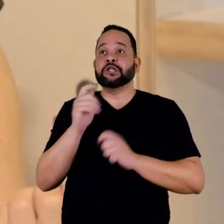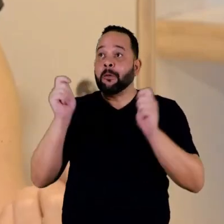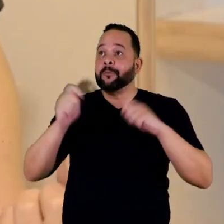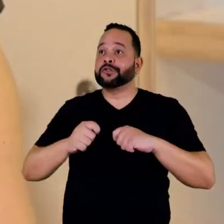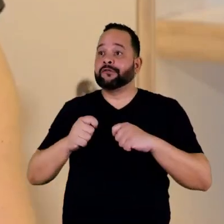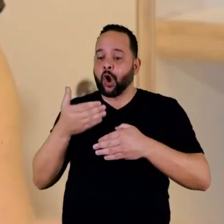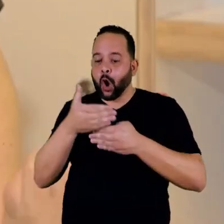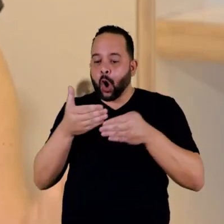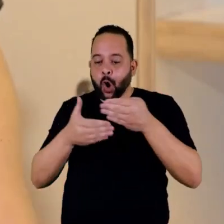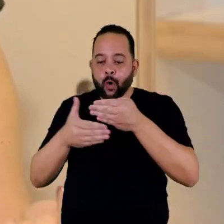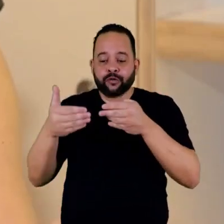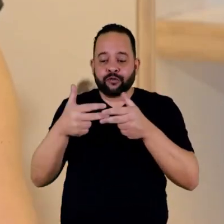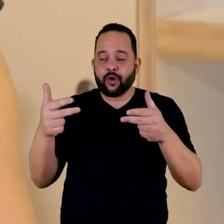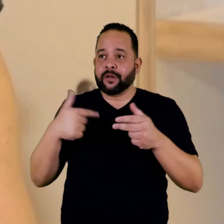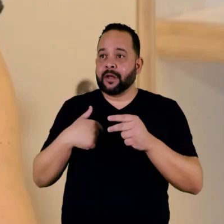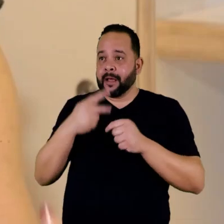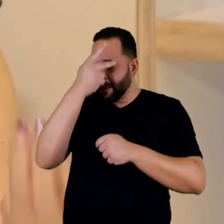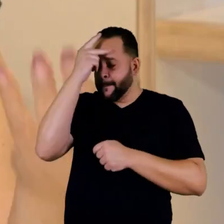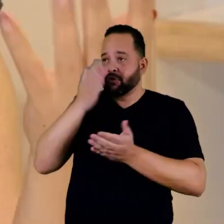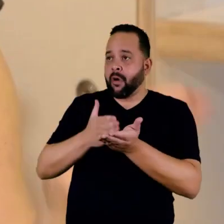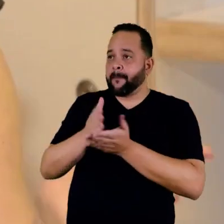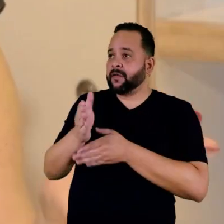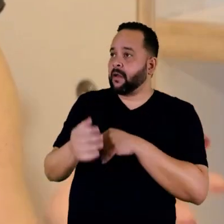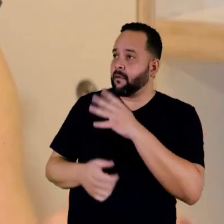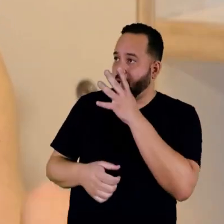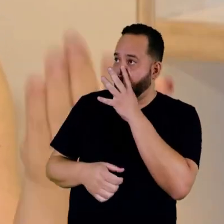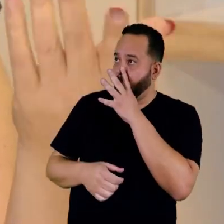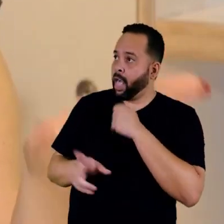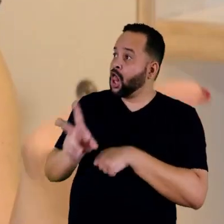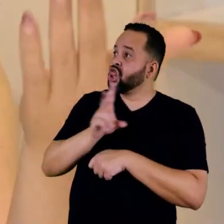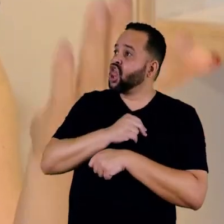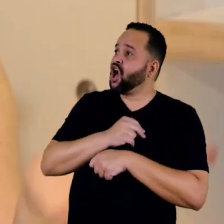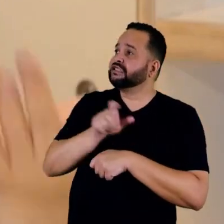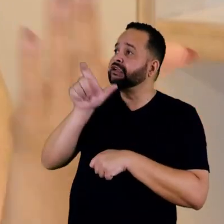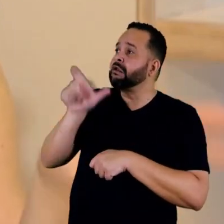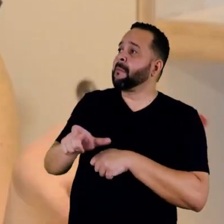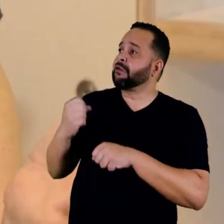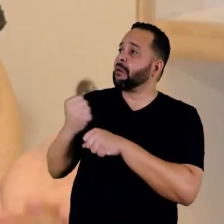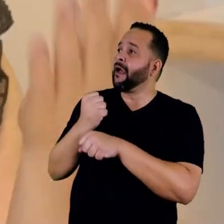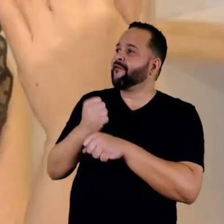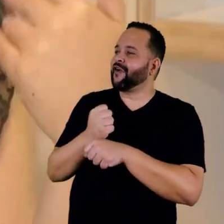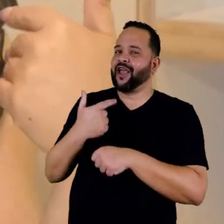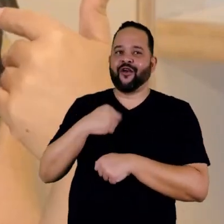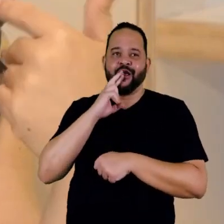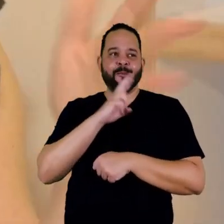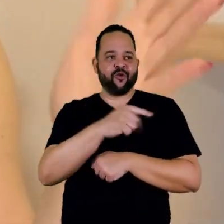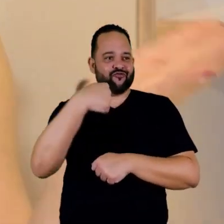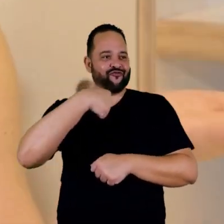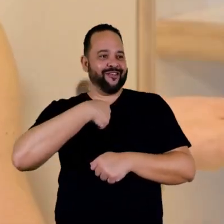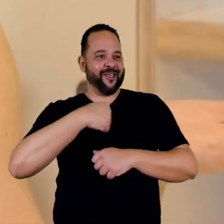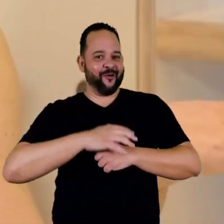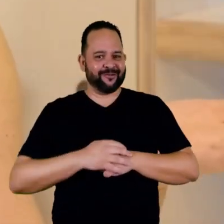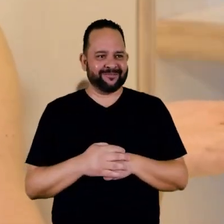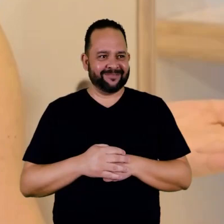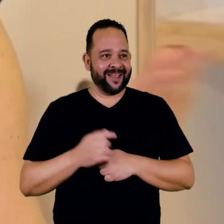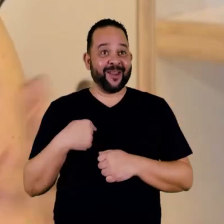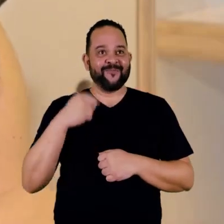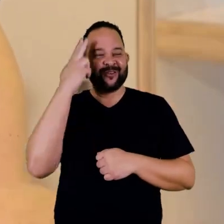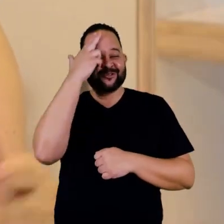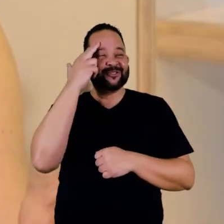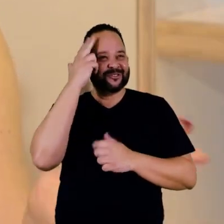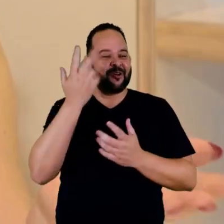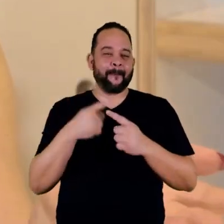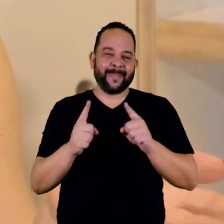uma coisa e as pessoas passarem e falarem Nossa quem construiu isso e podia falar fui eu era uma coisa assim meio